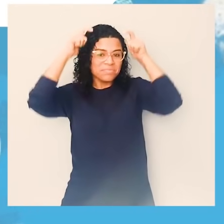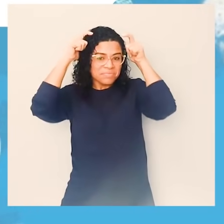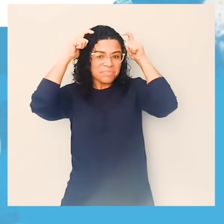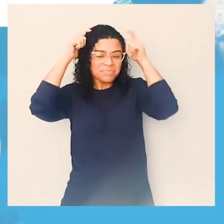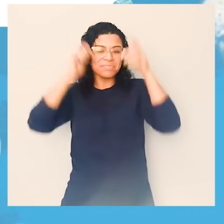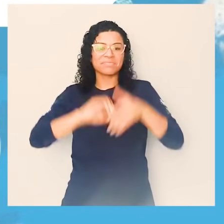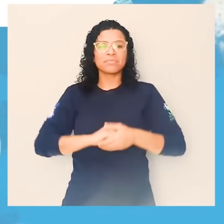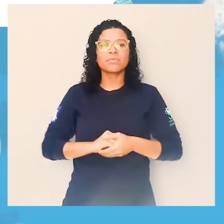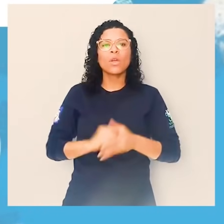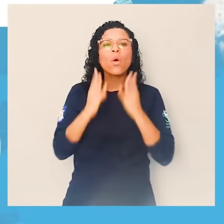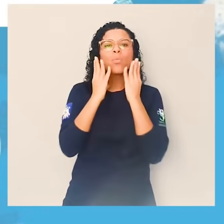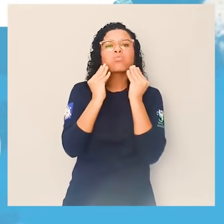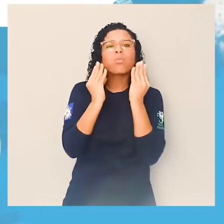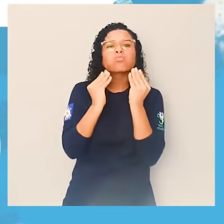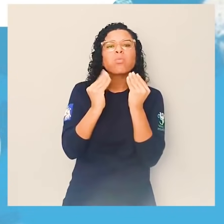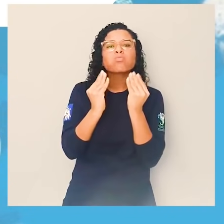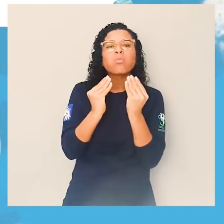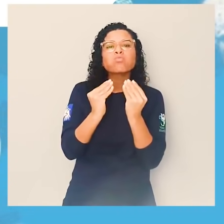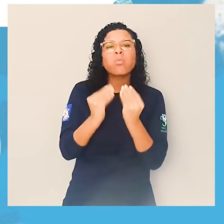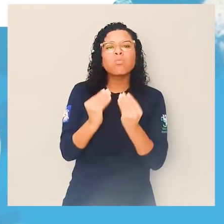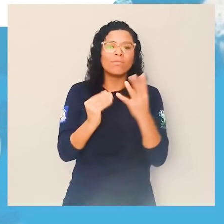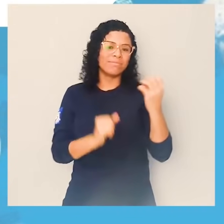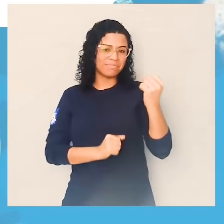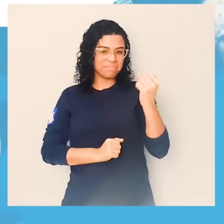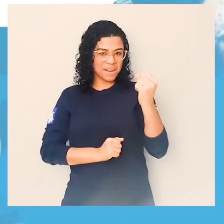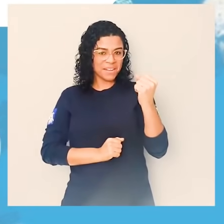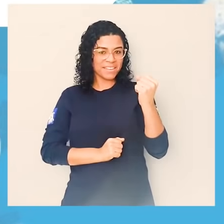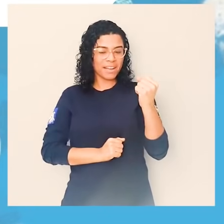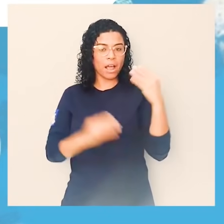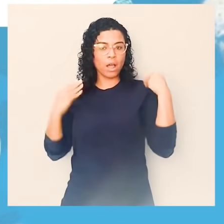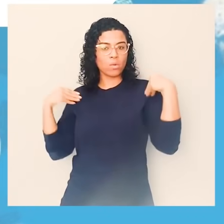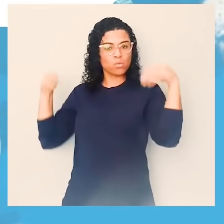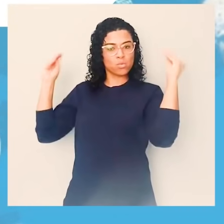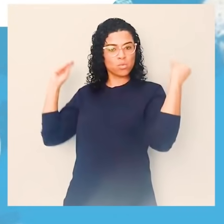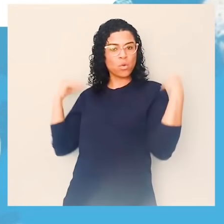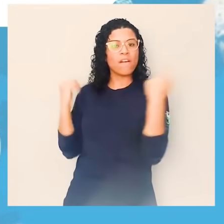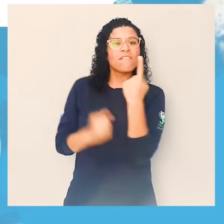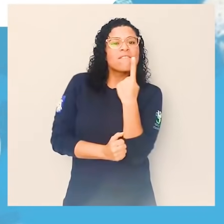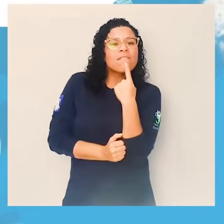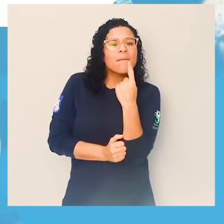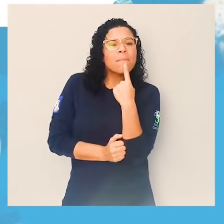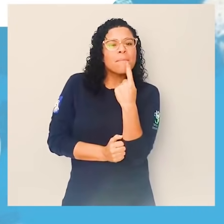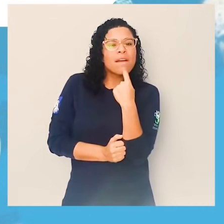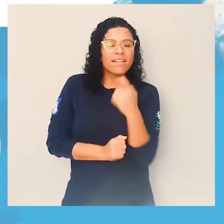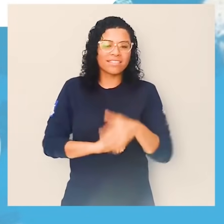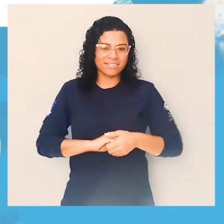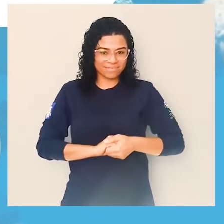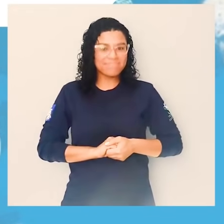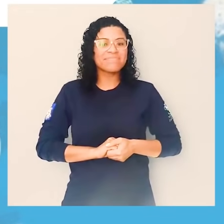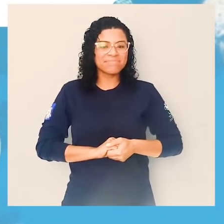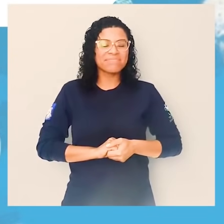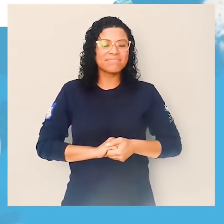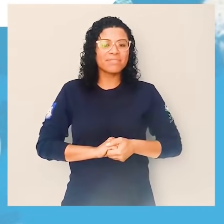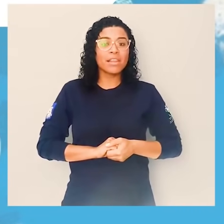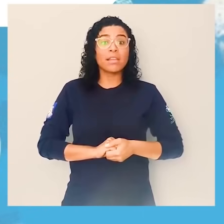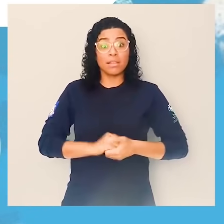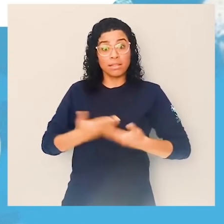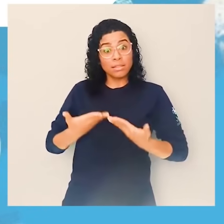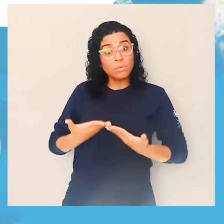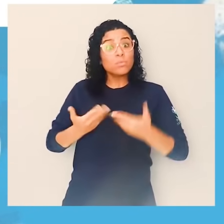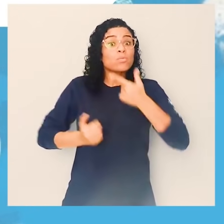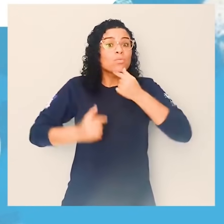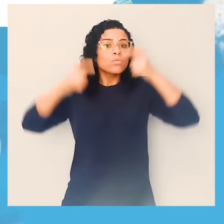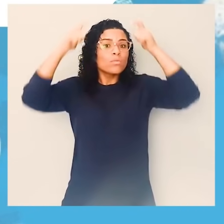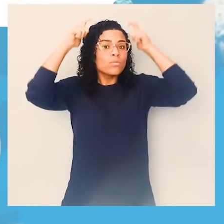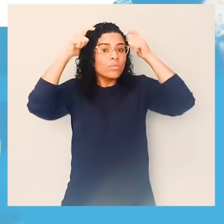suas histórias, da barba branca batendo no peito, da capa vermelha batendo no pé. Como esse